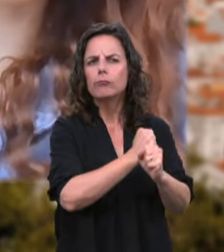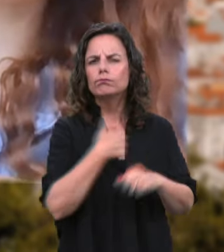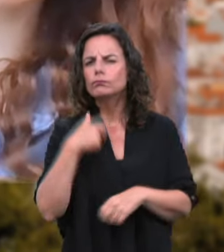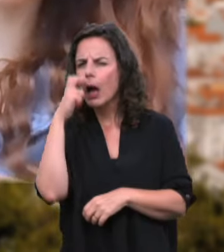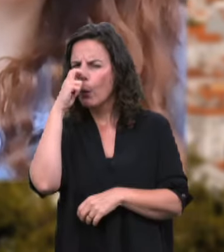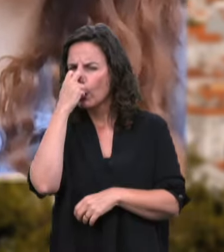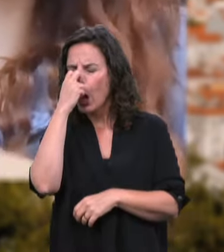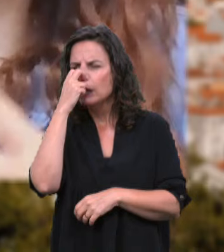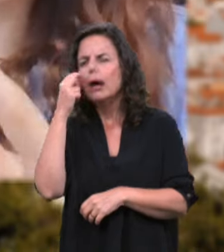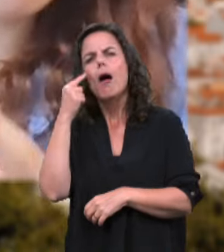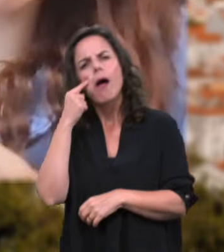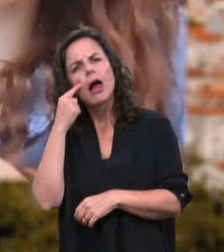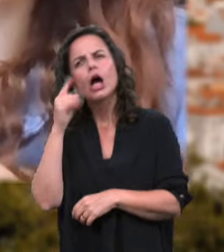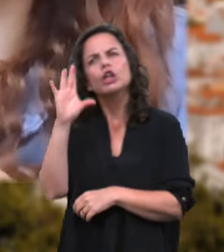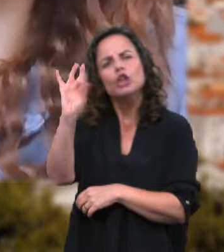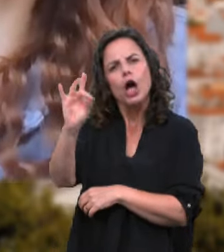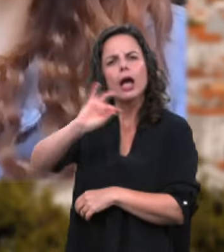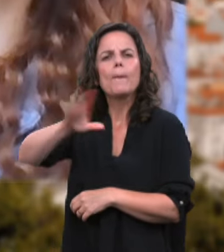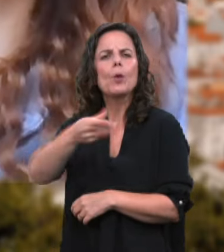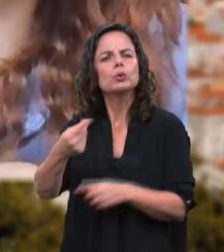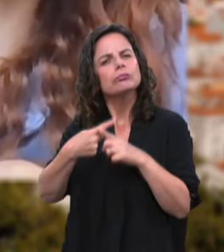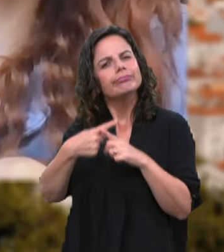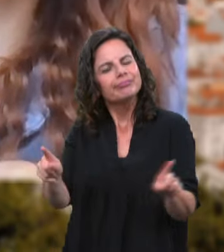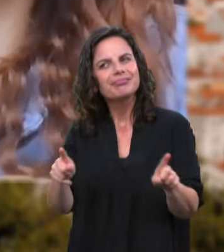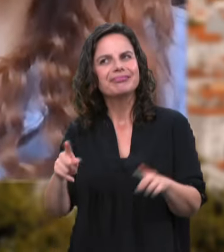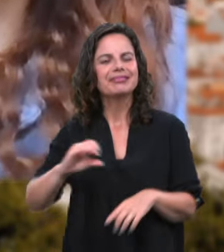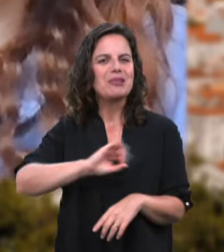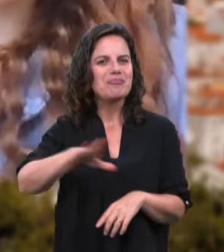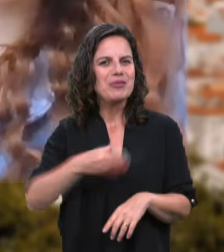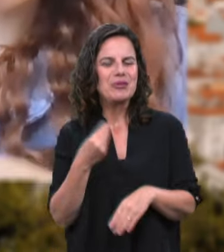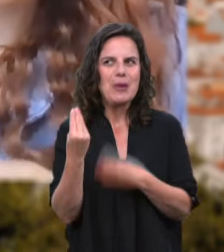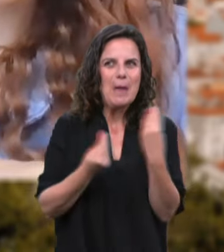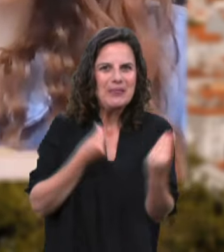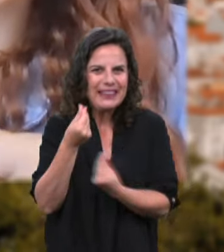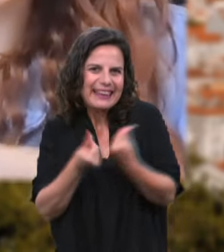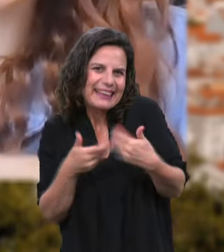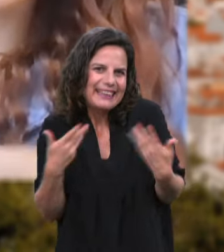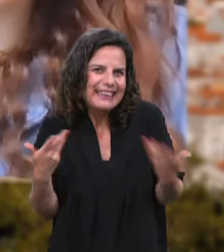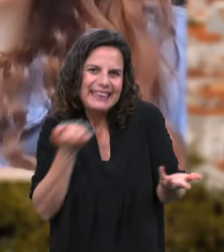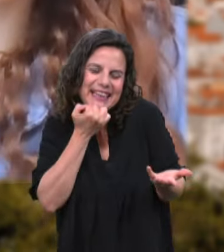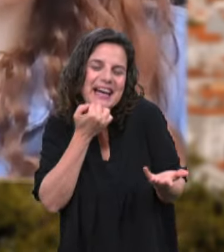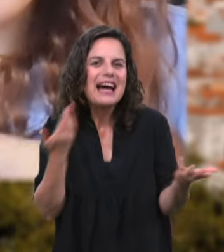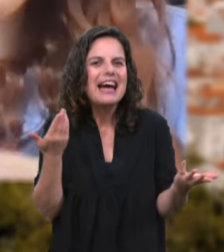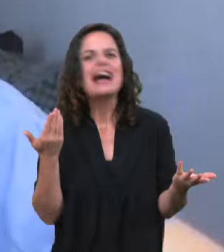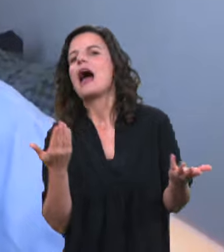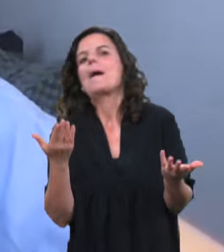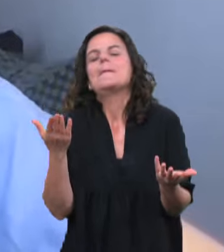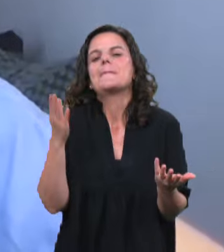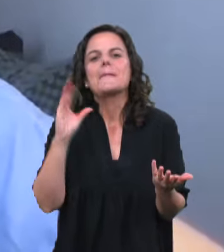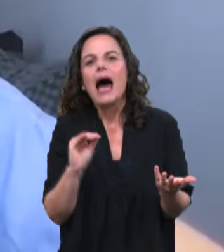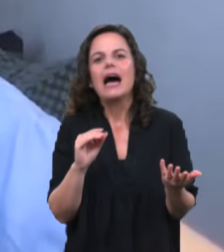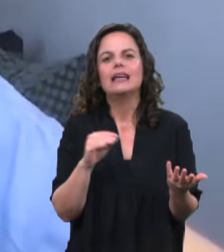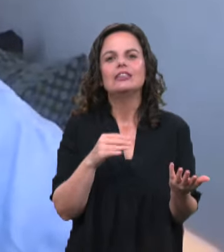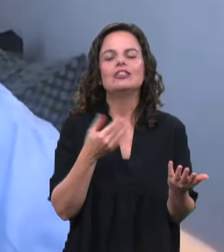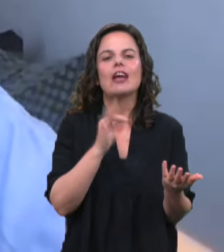em experimentar um mundo diferente, um mundo assim, digamos, mais fast-paced,